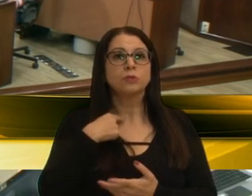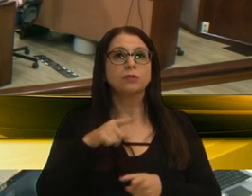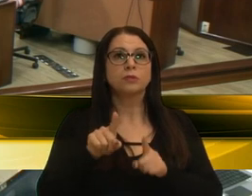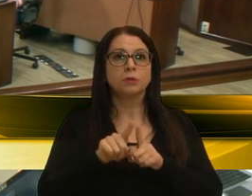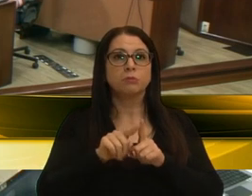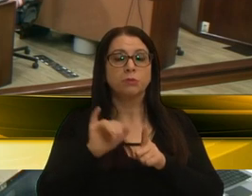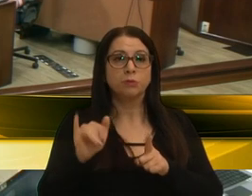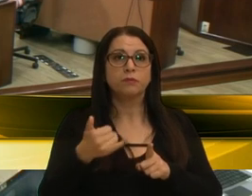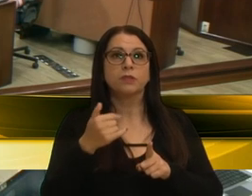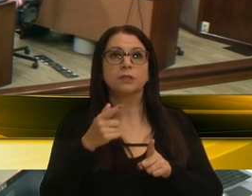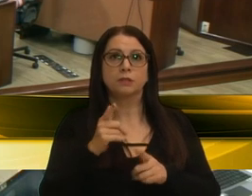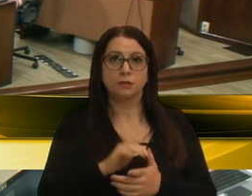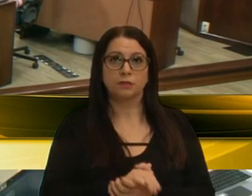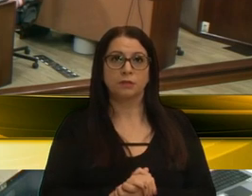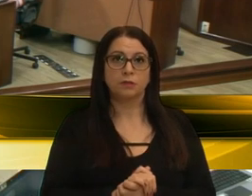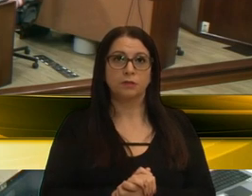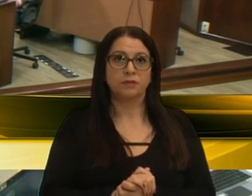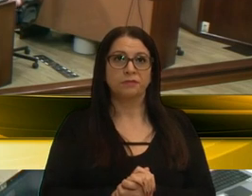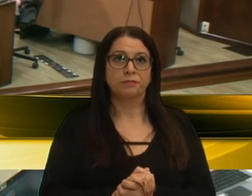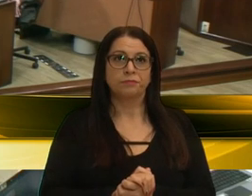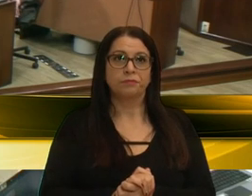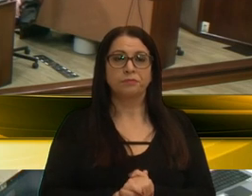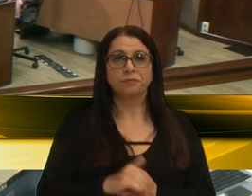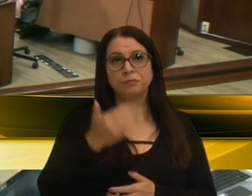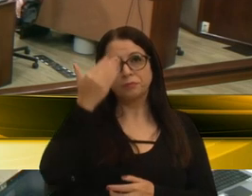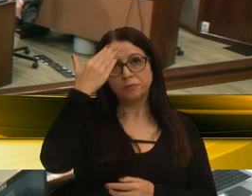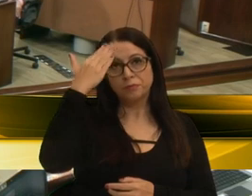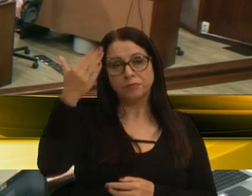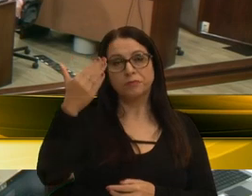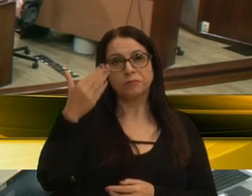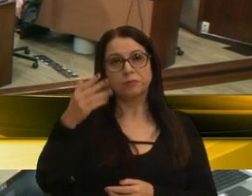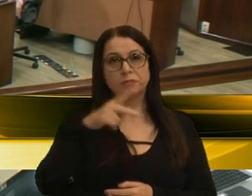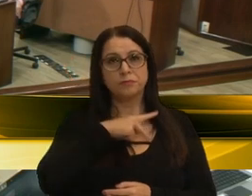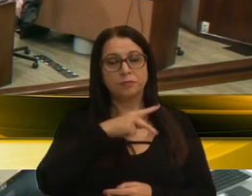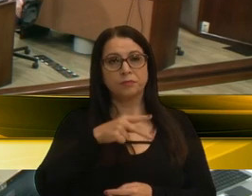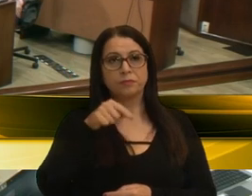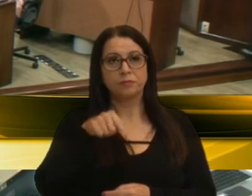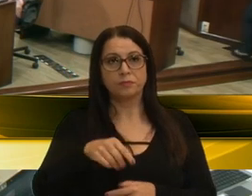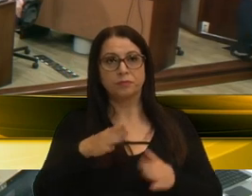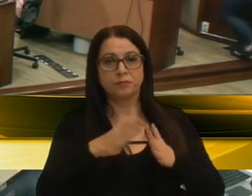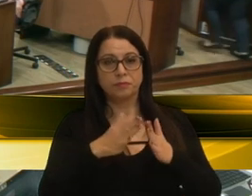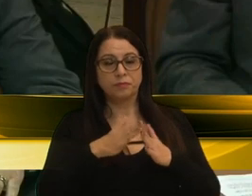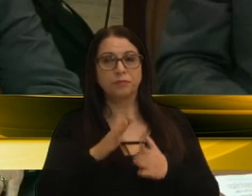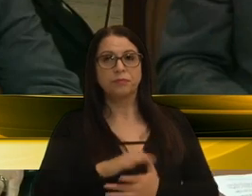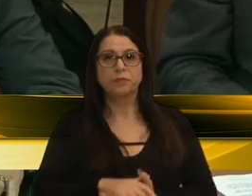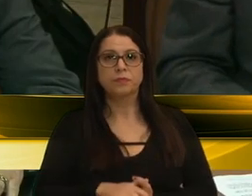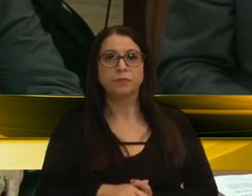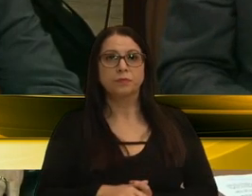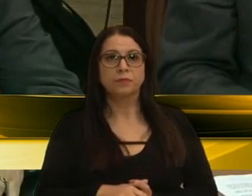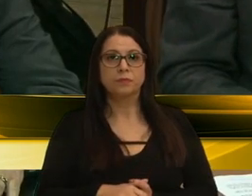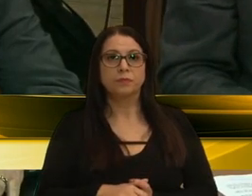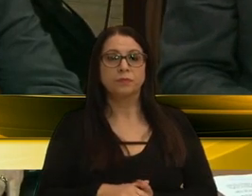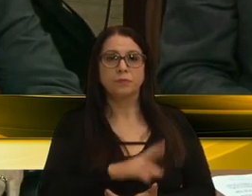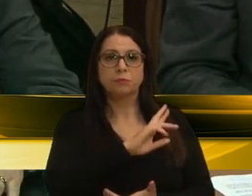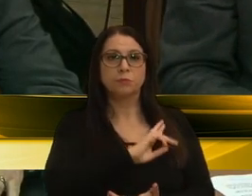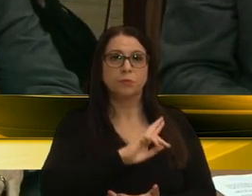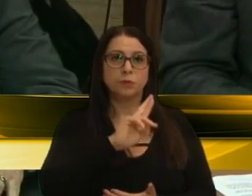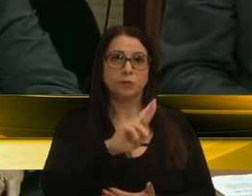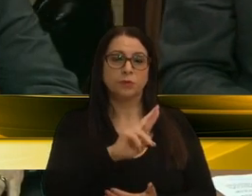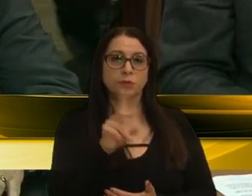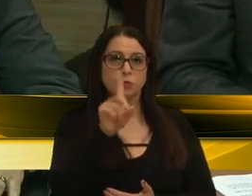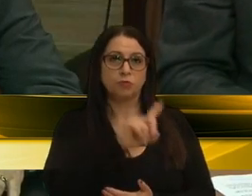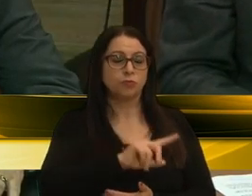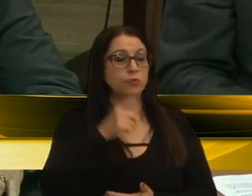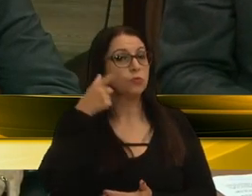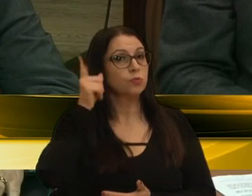de aproveitar o ensejo de agradecer ao presidente da casa qual nos deu a representatividade no dia de